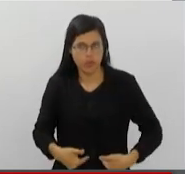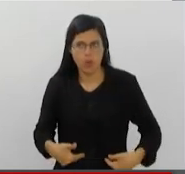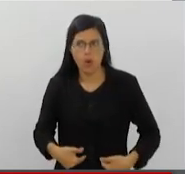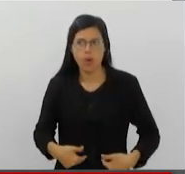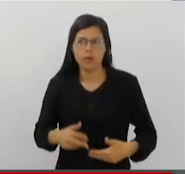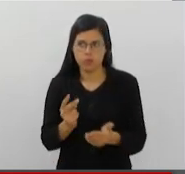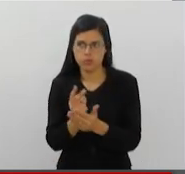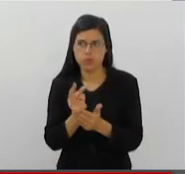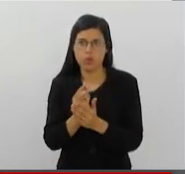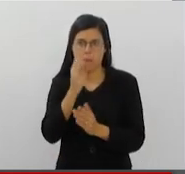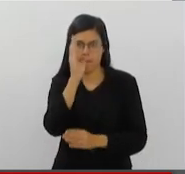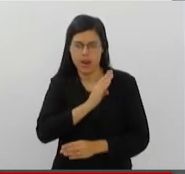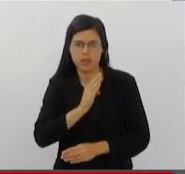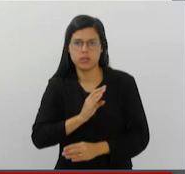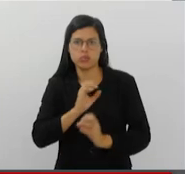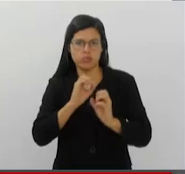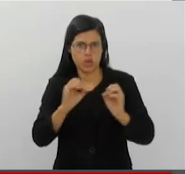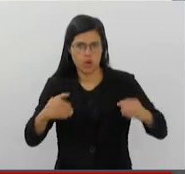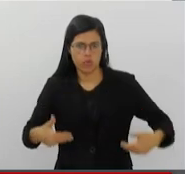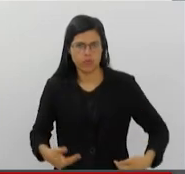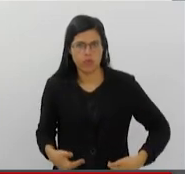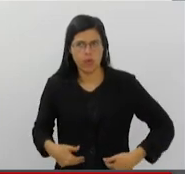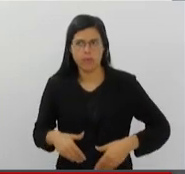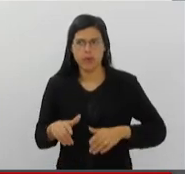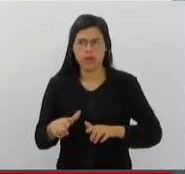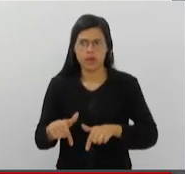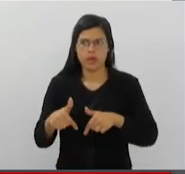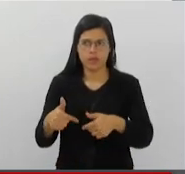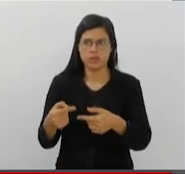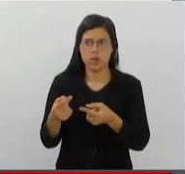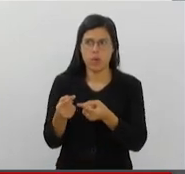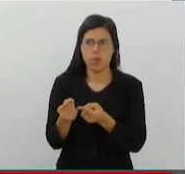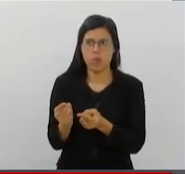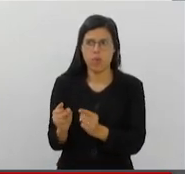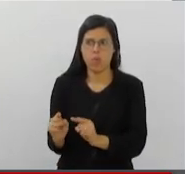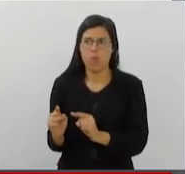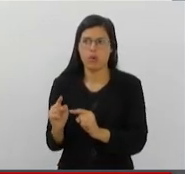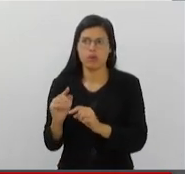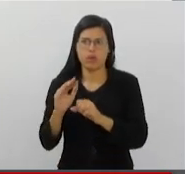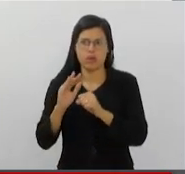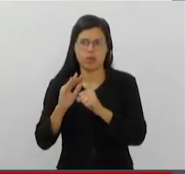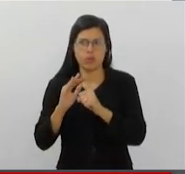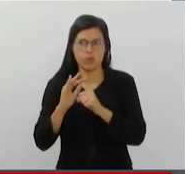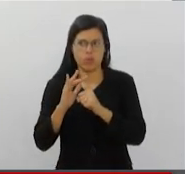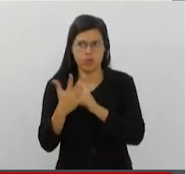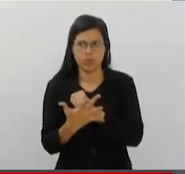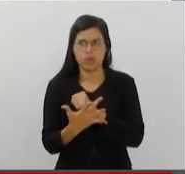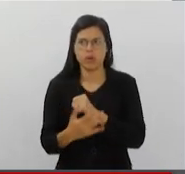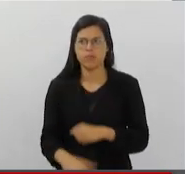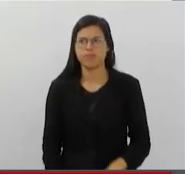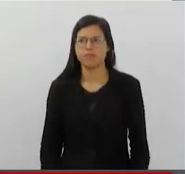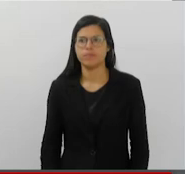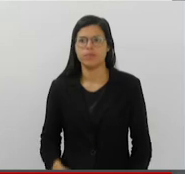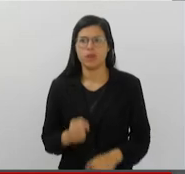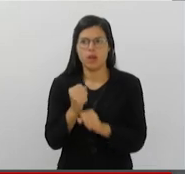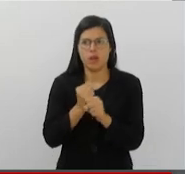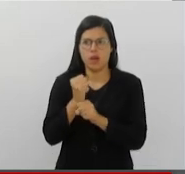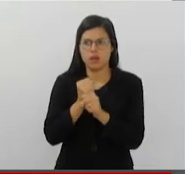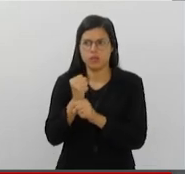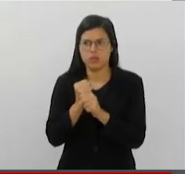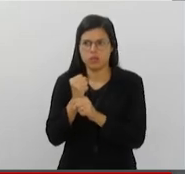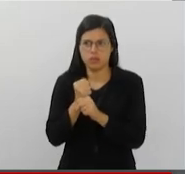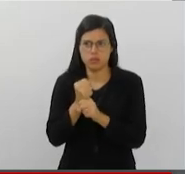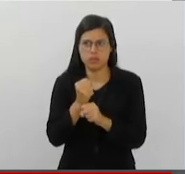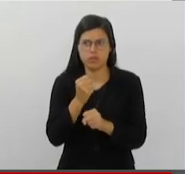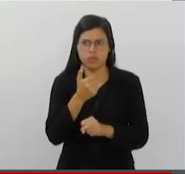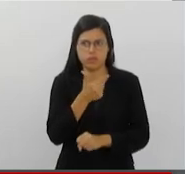Brasil Sem Fome e Ação Contra o Corona. Em 2019, é importante citar que